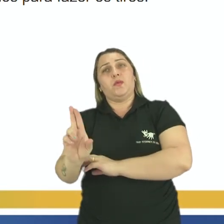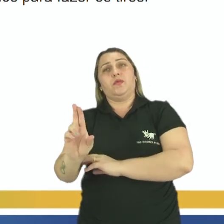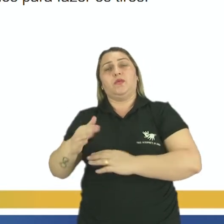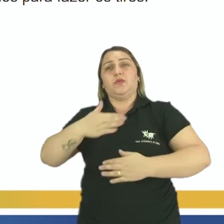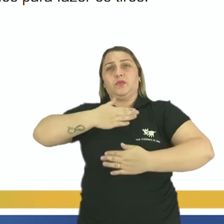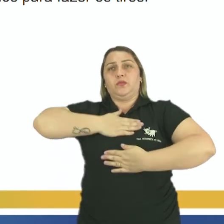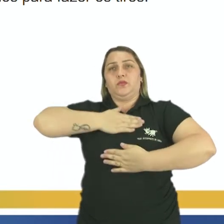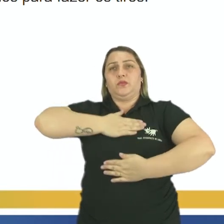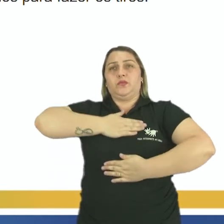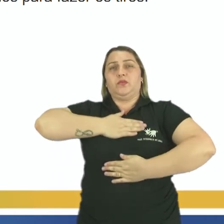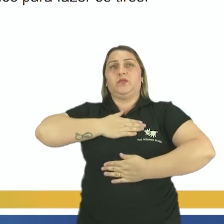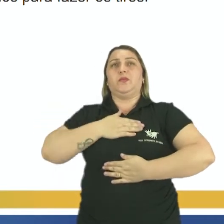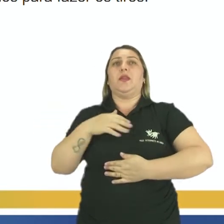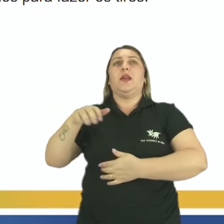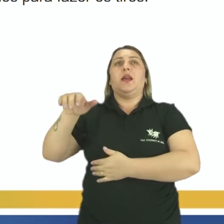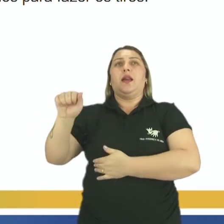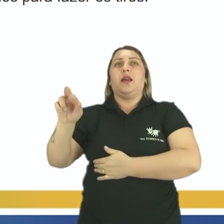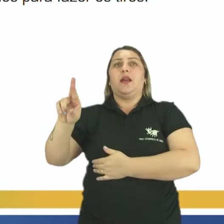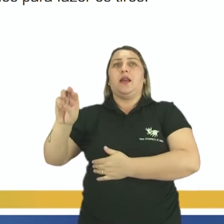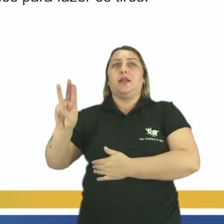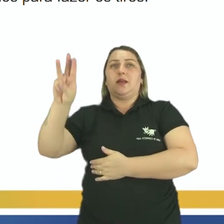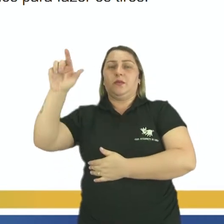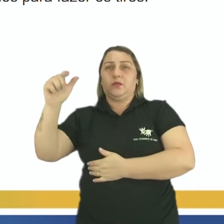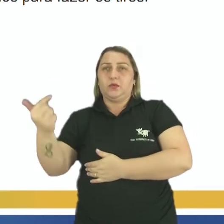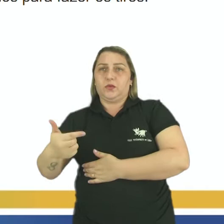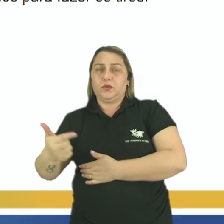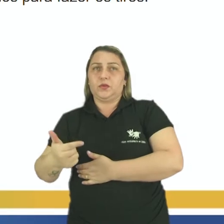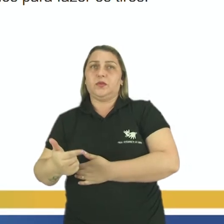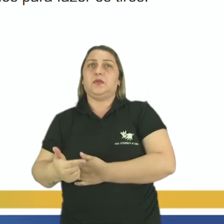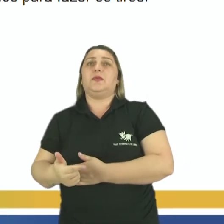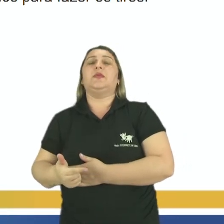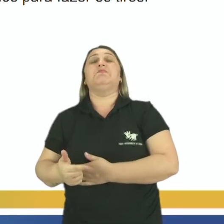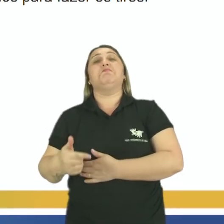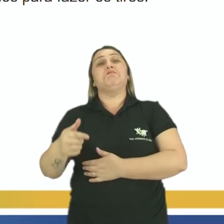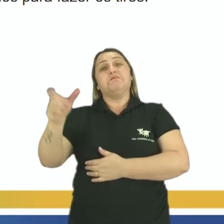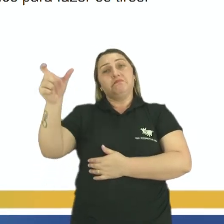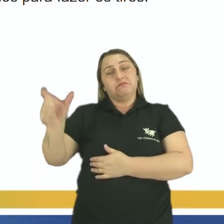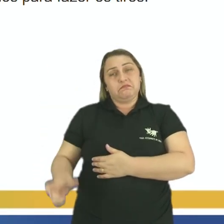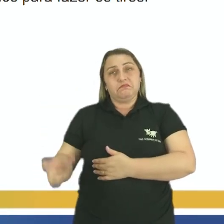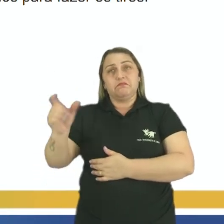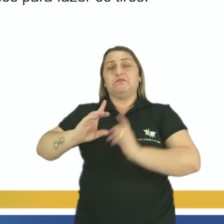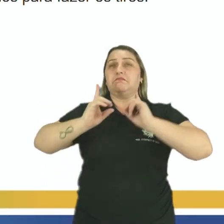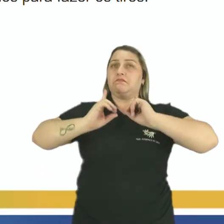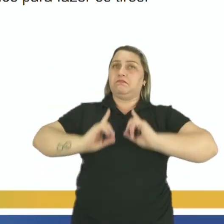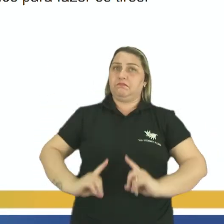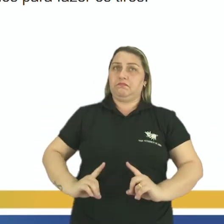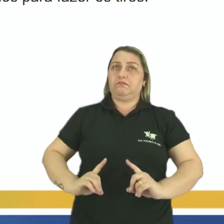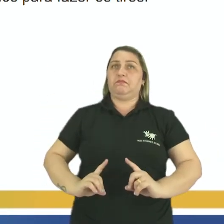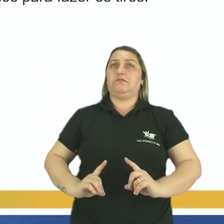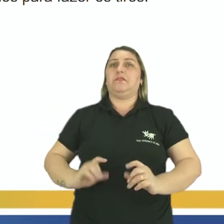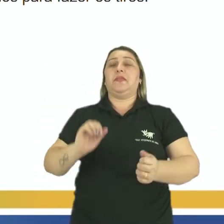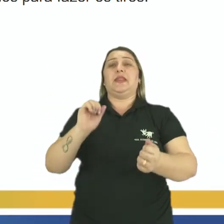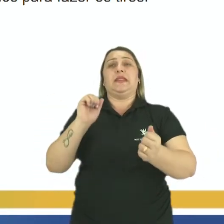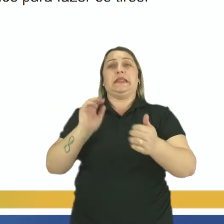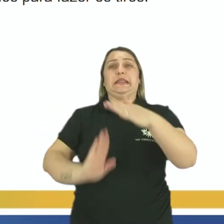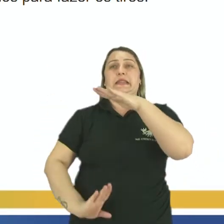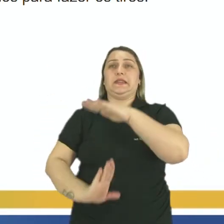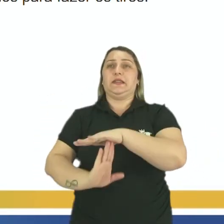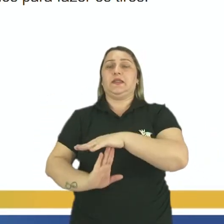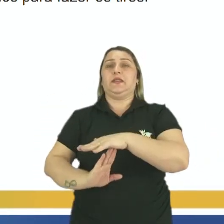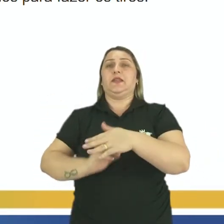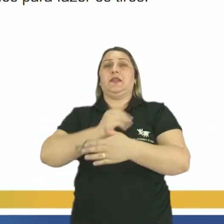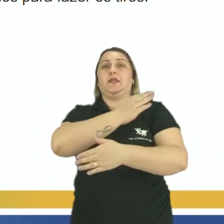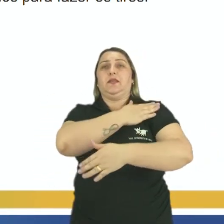tronco. E o ARW2 são atletas com paraplegia e mobilidade articular limitada nos